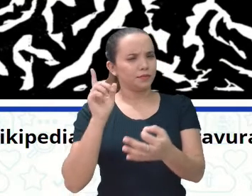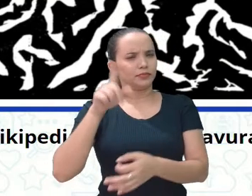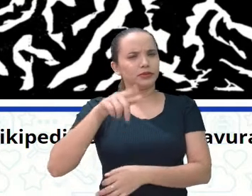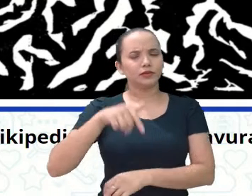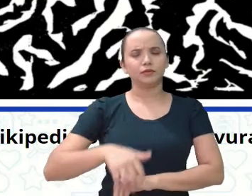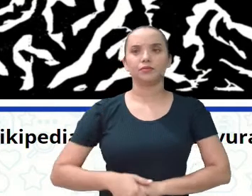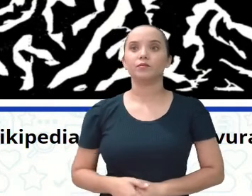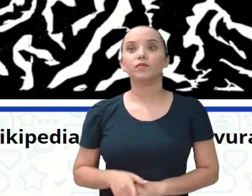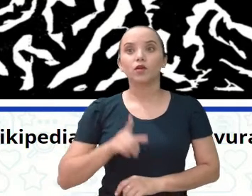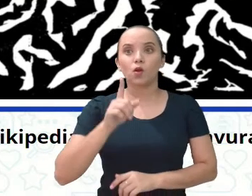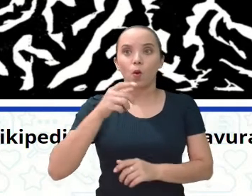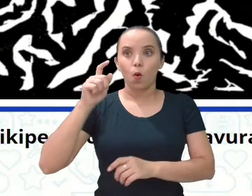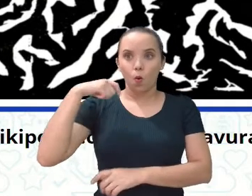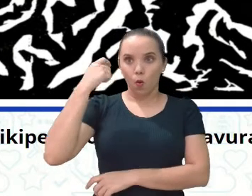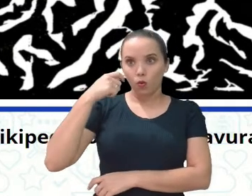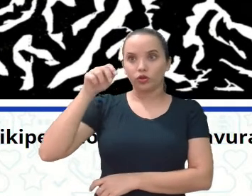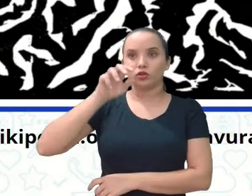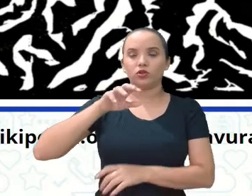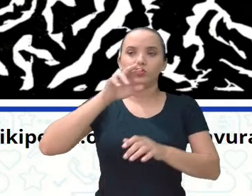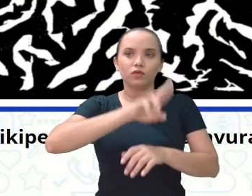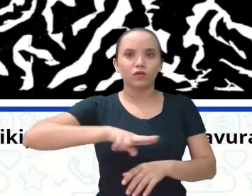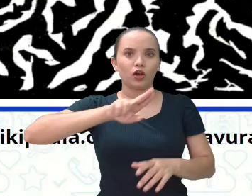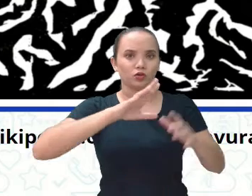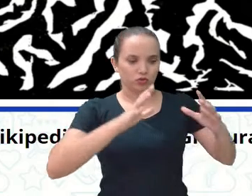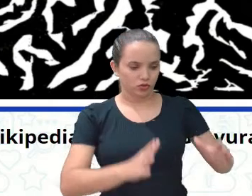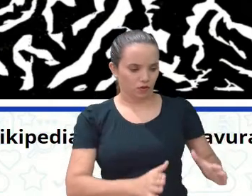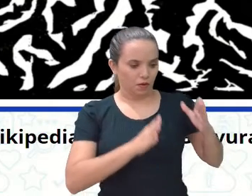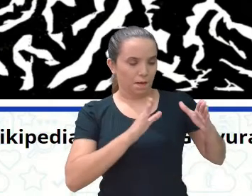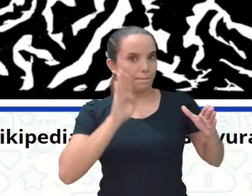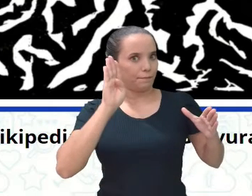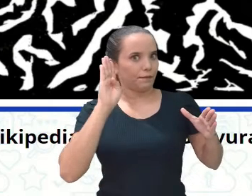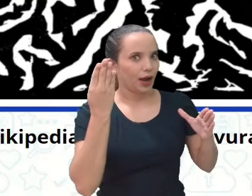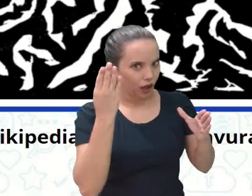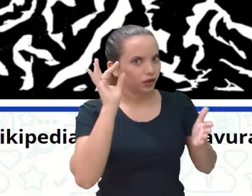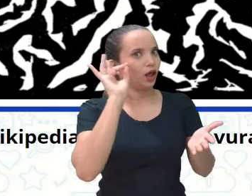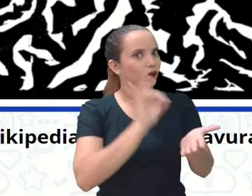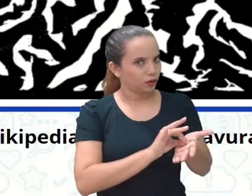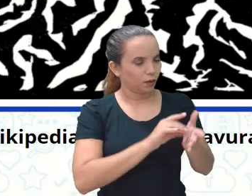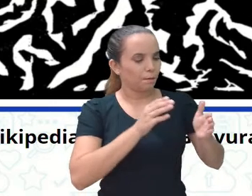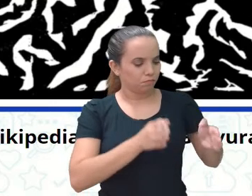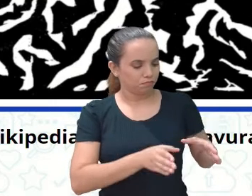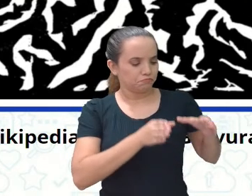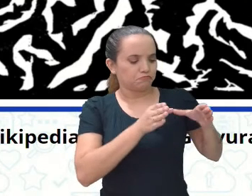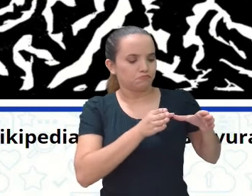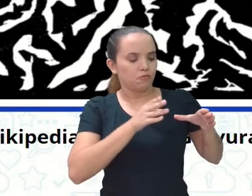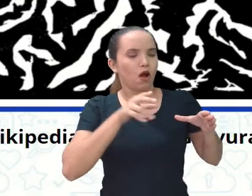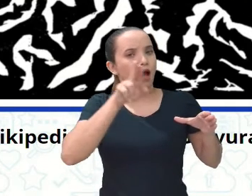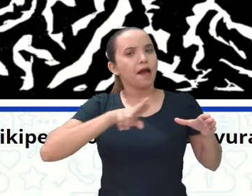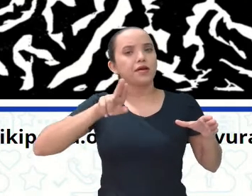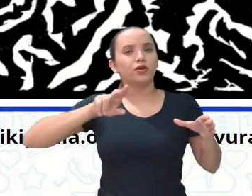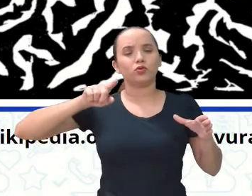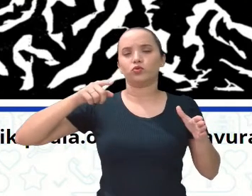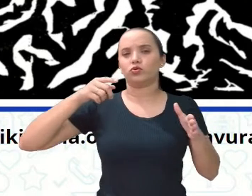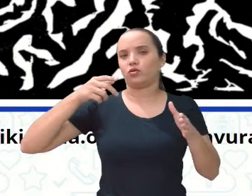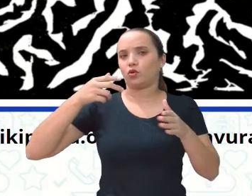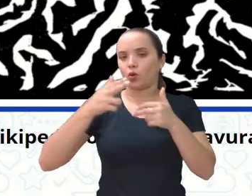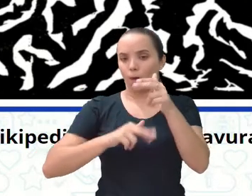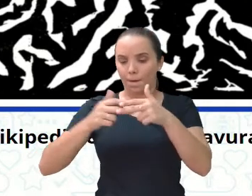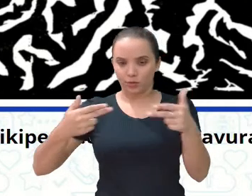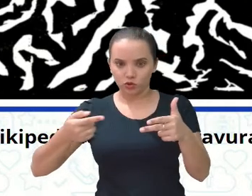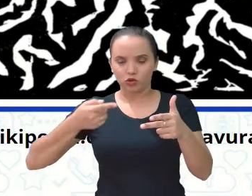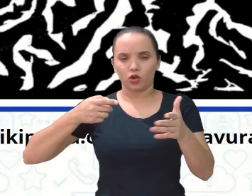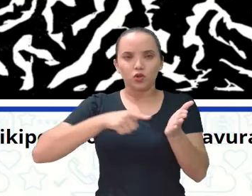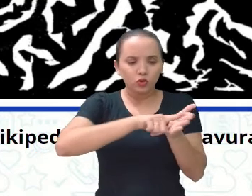artista retira de uma superfície plana, a matriz é uma madeira, com o auxílio de ferramentas de corte